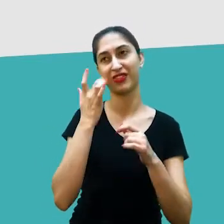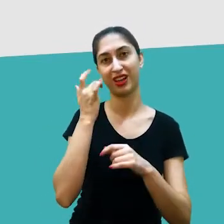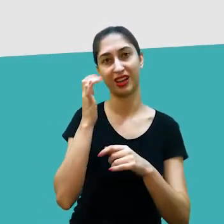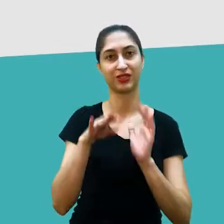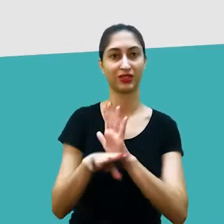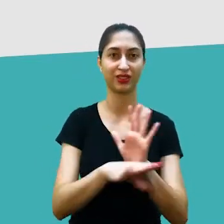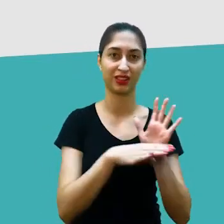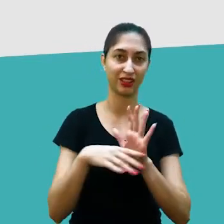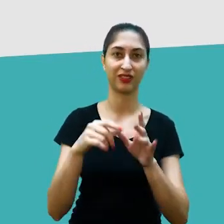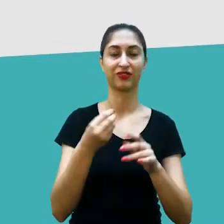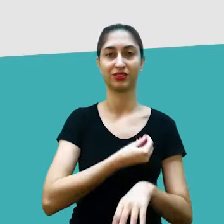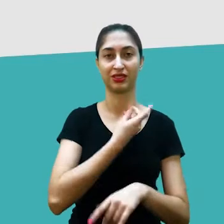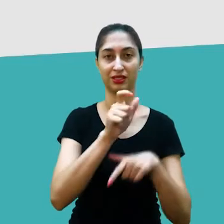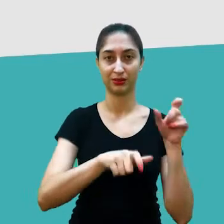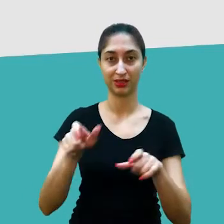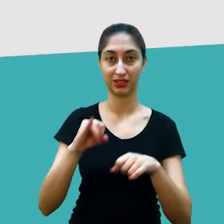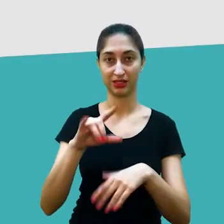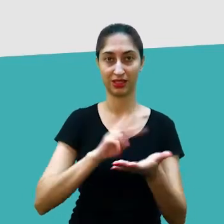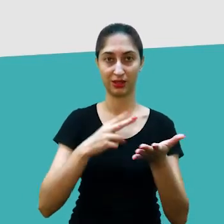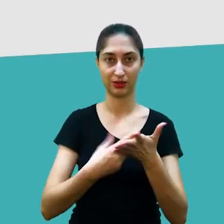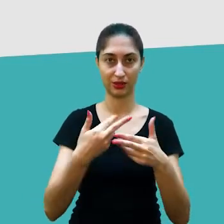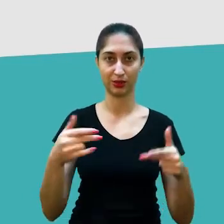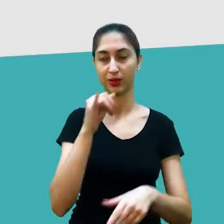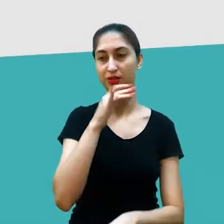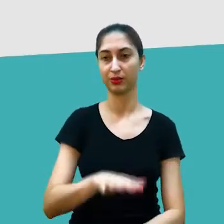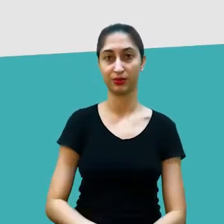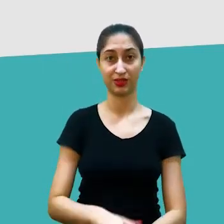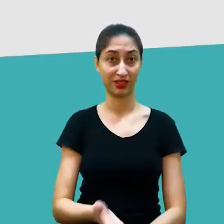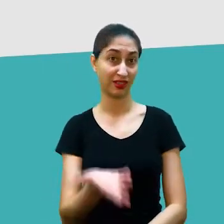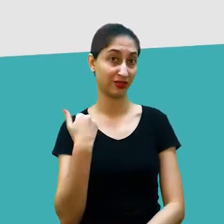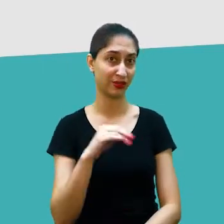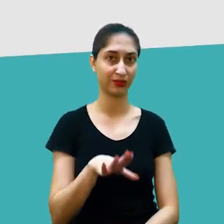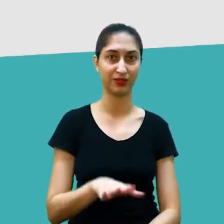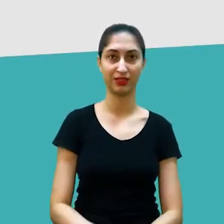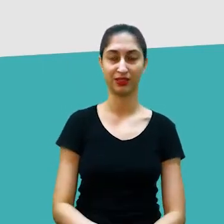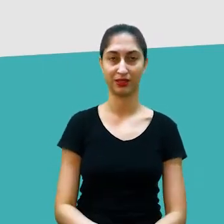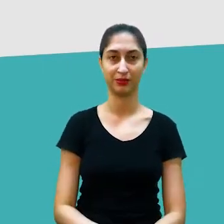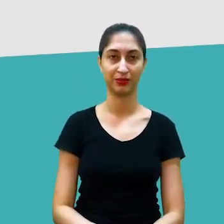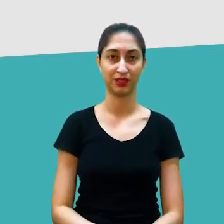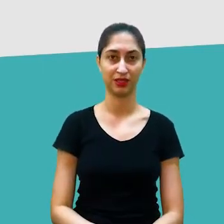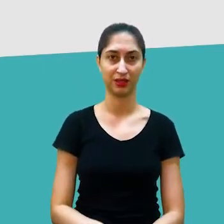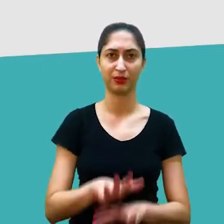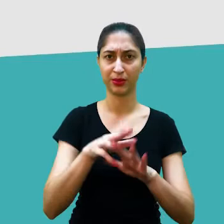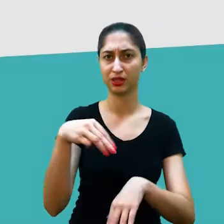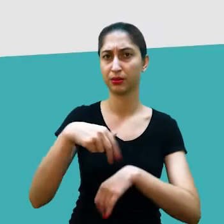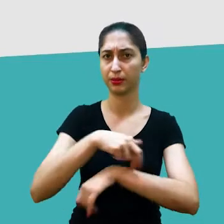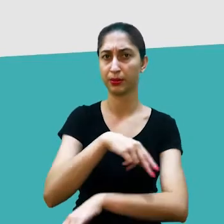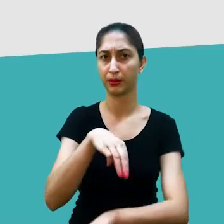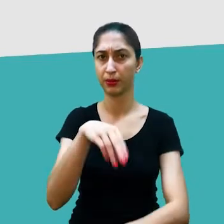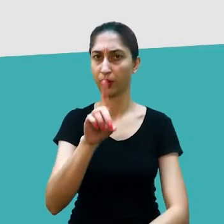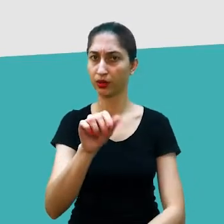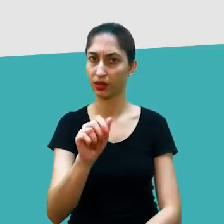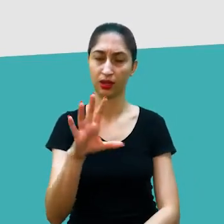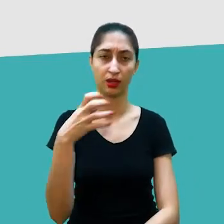vida das pessoas traduzindo. Então, quando a gente diz, fast fashion, moda rápida. Mas o que é moda rápida? Moda rápida